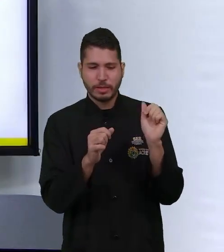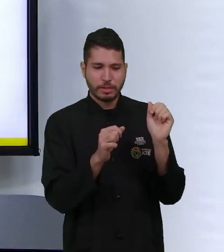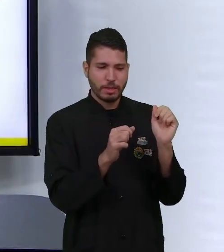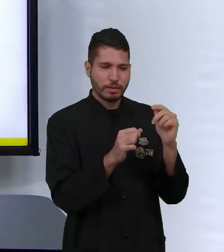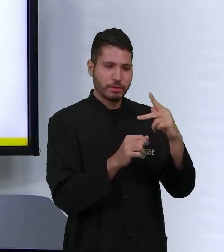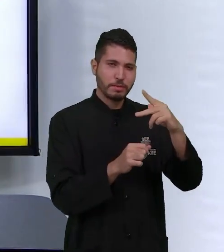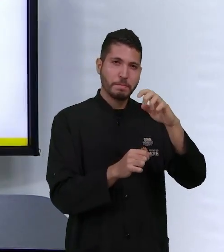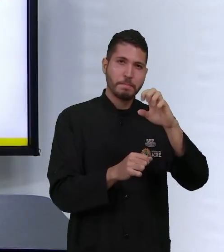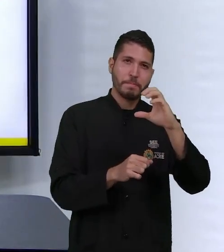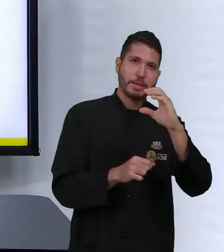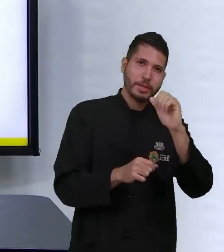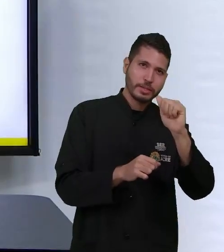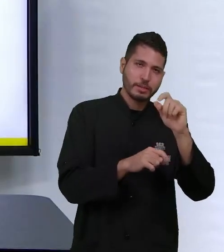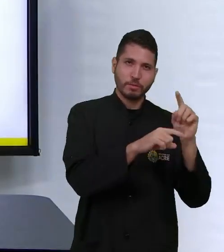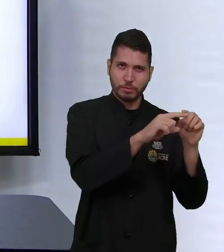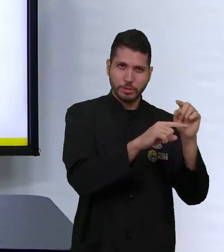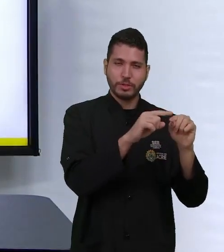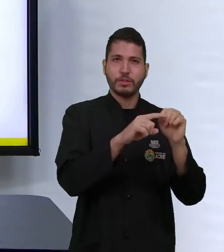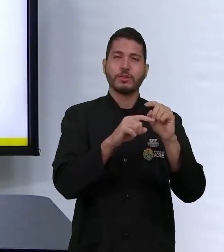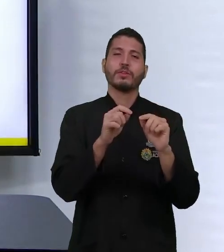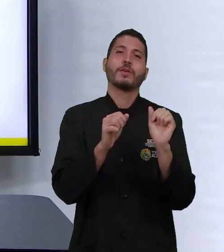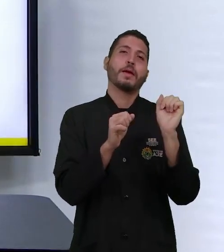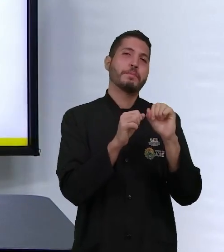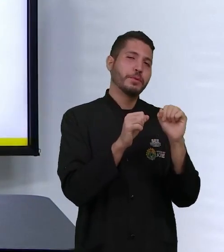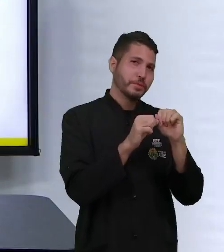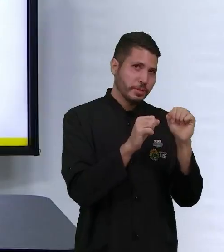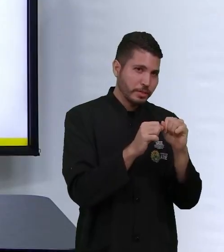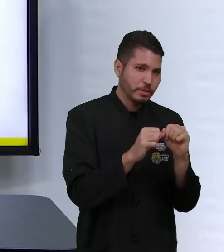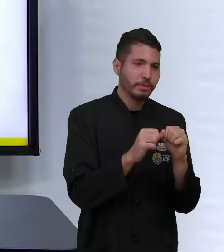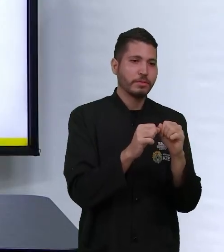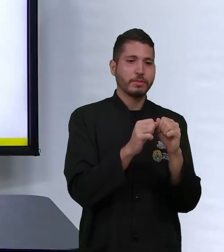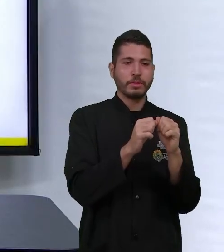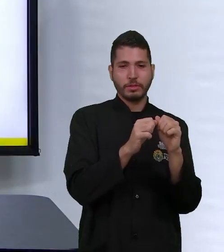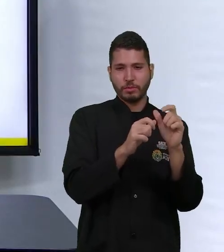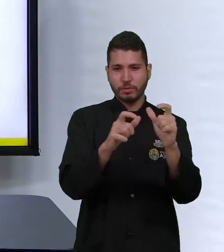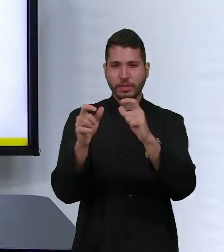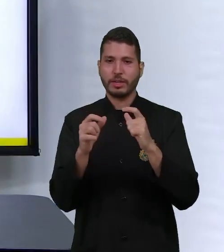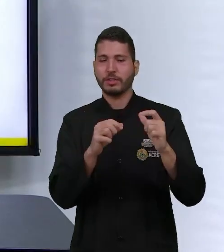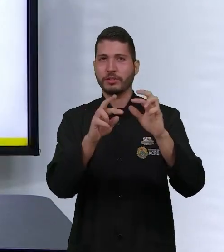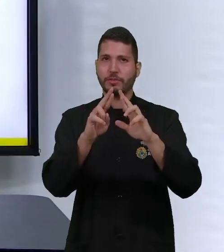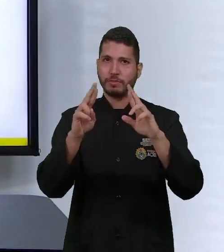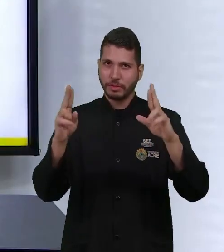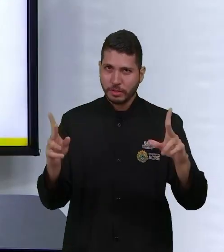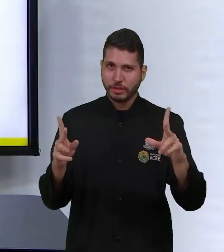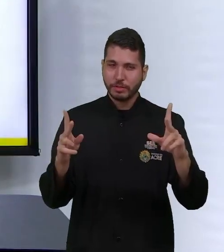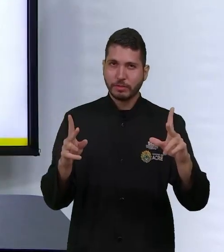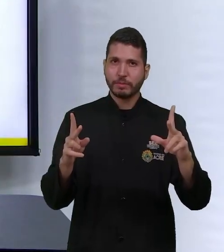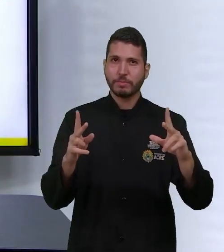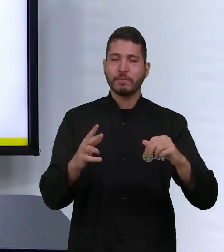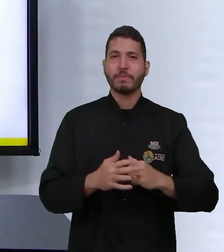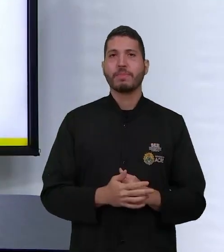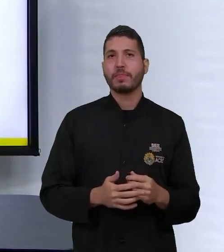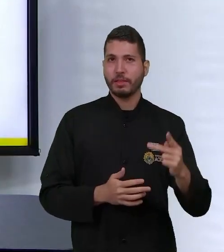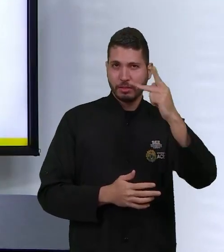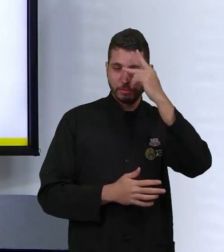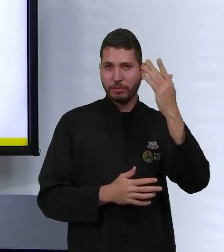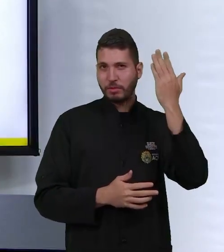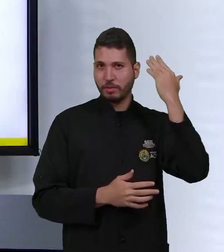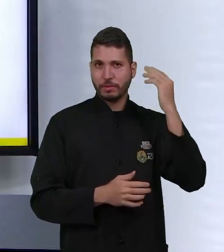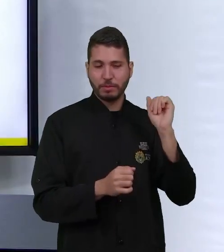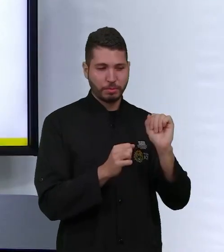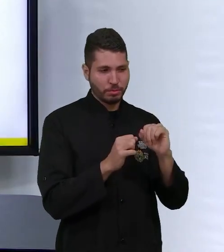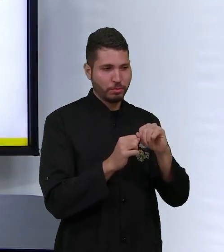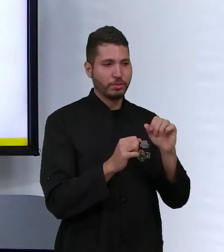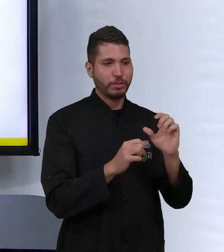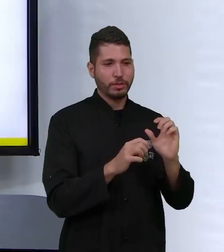com a matéria-prima que eles são ricos, que eles têm, eles passaram a se especializar na produção de determinados